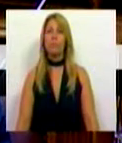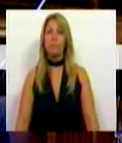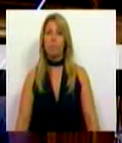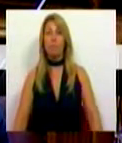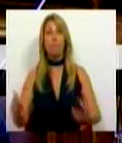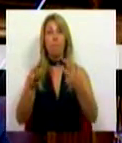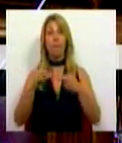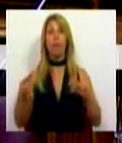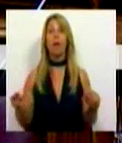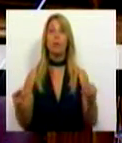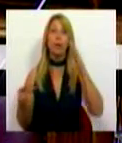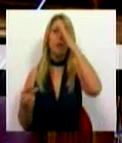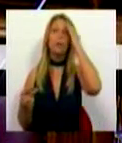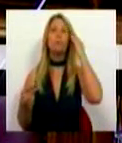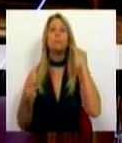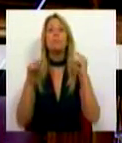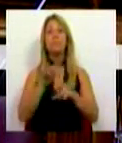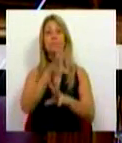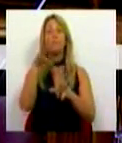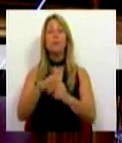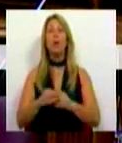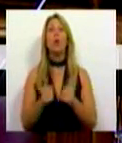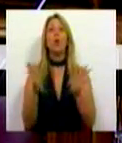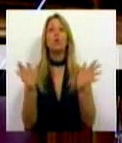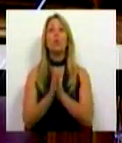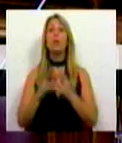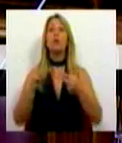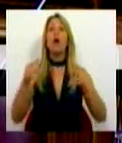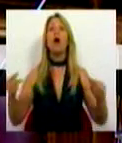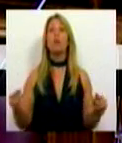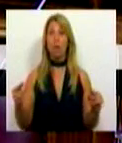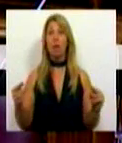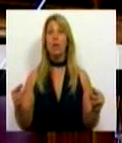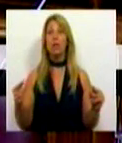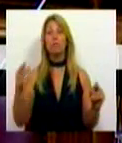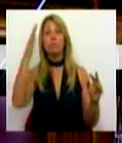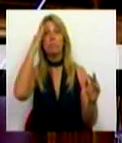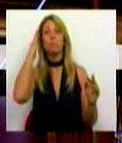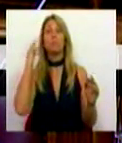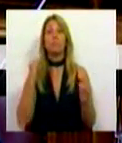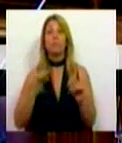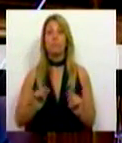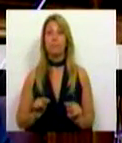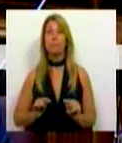As autarquias, e aqui englobo todas as autarquias, considerando desde já que